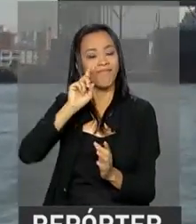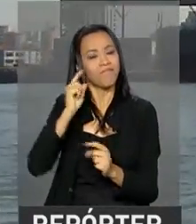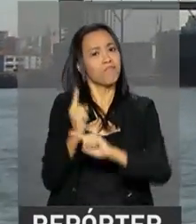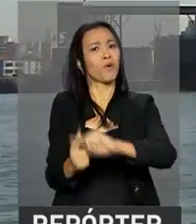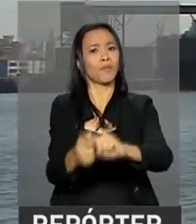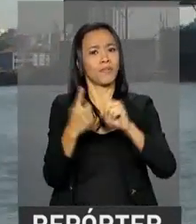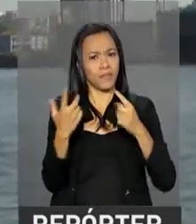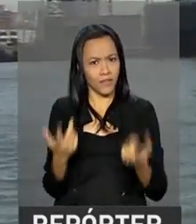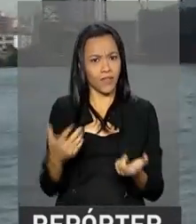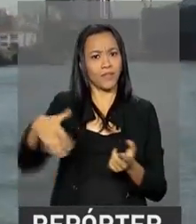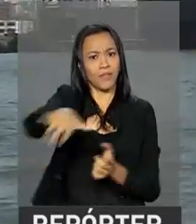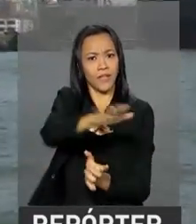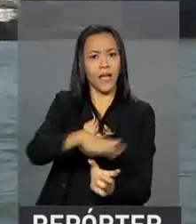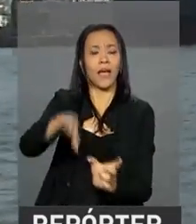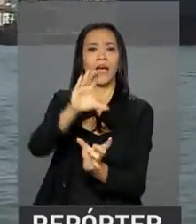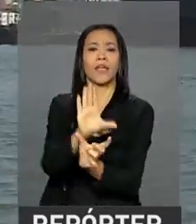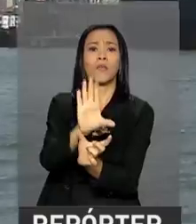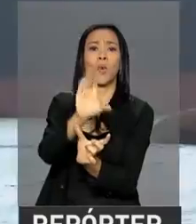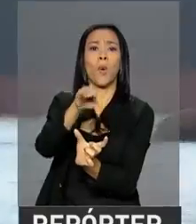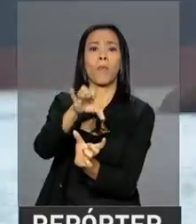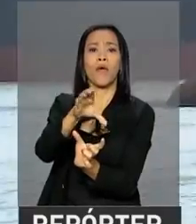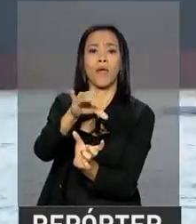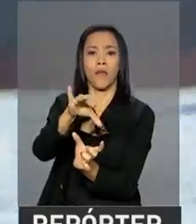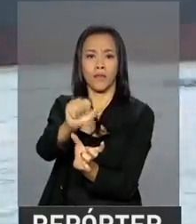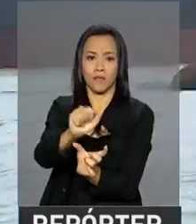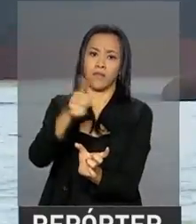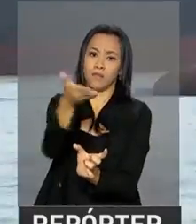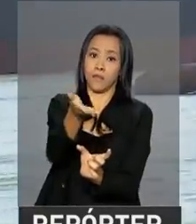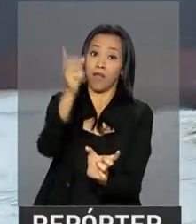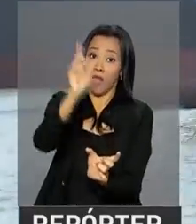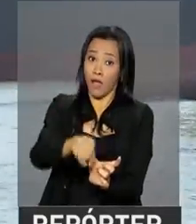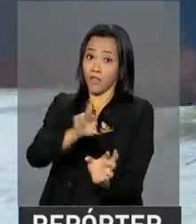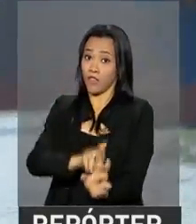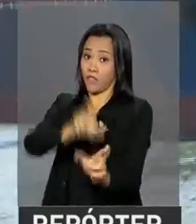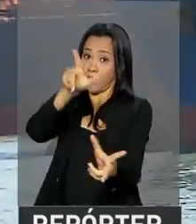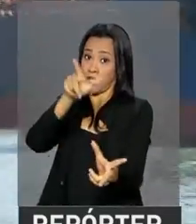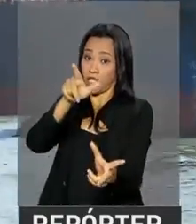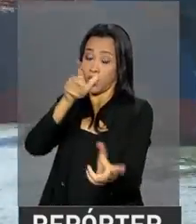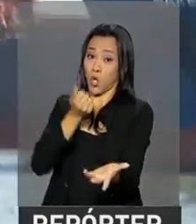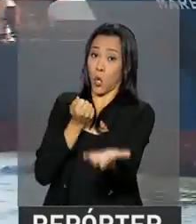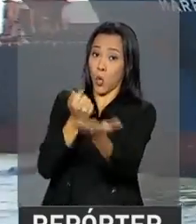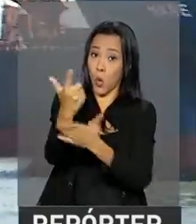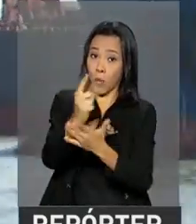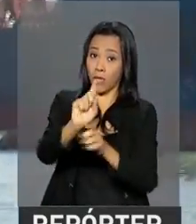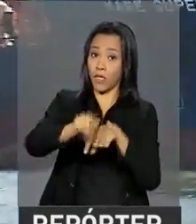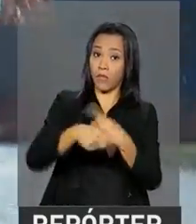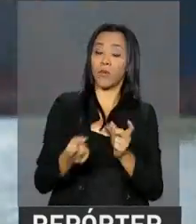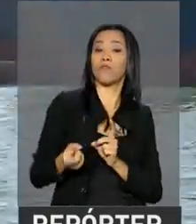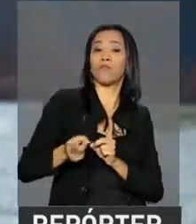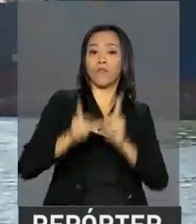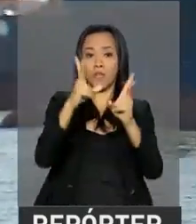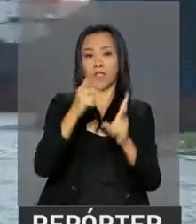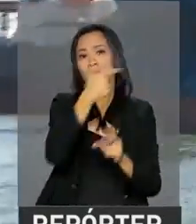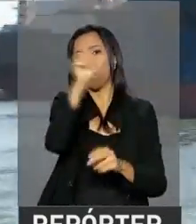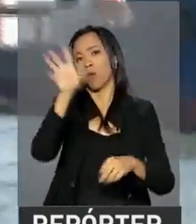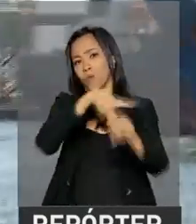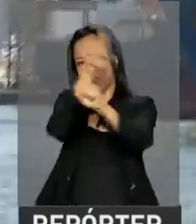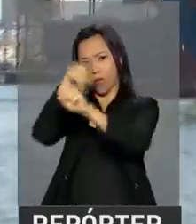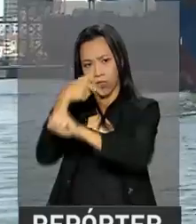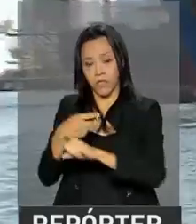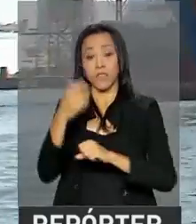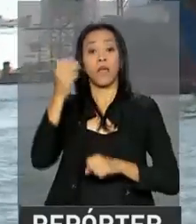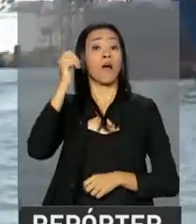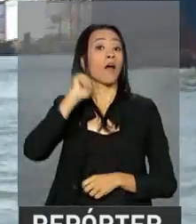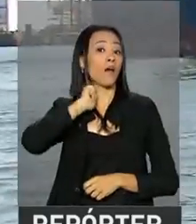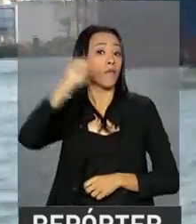positivos na balança comercial brasileira diferença entre o que o país compra e vende de outras nações em abril